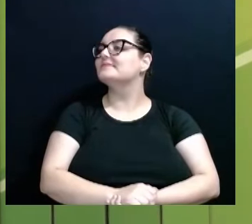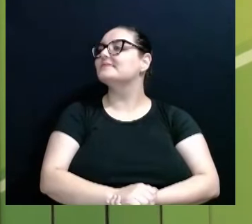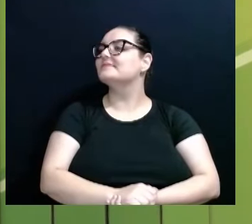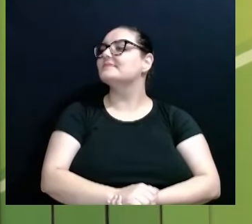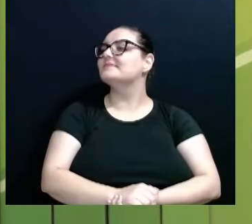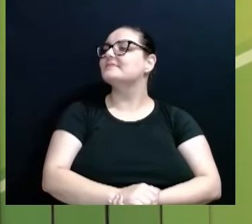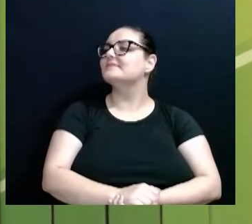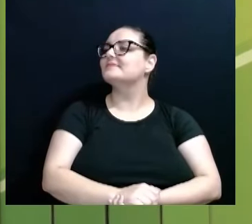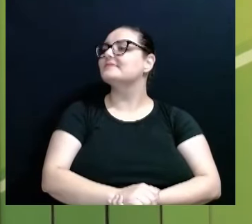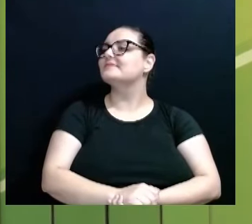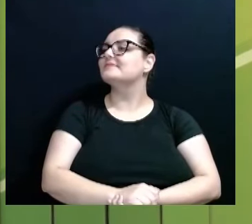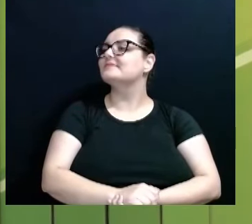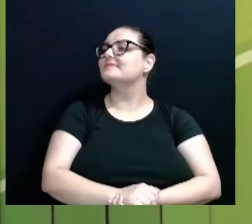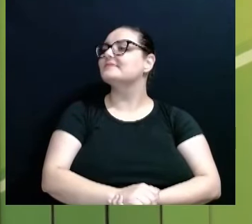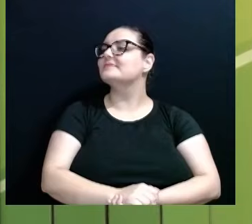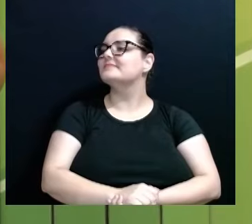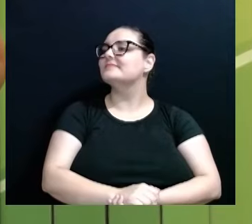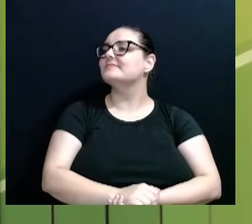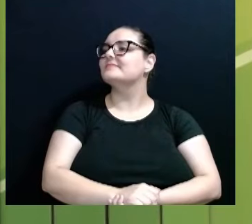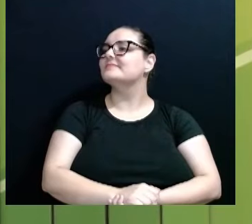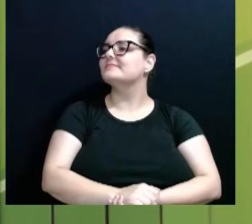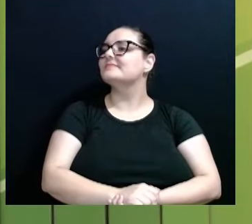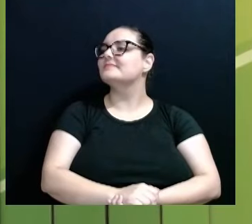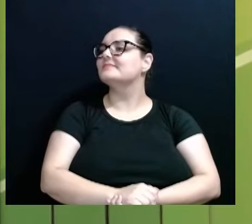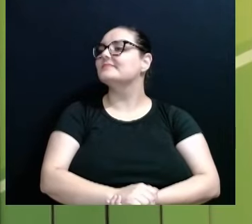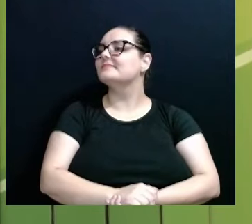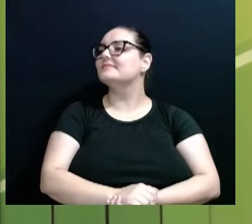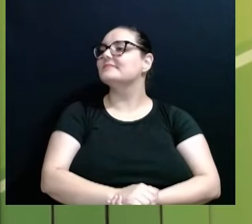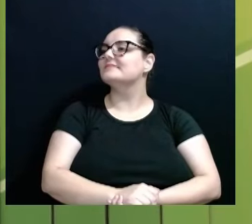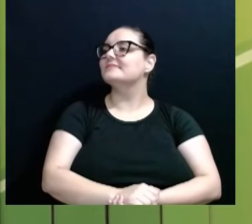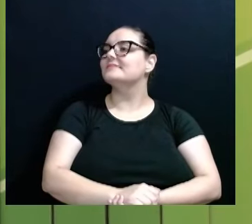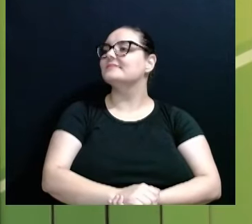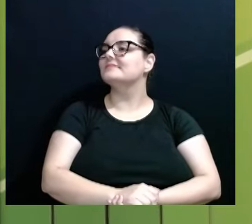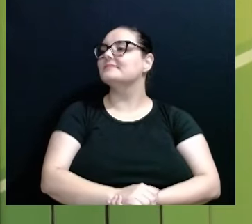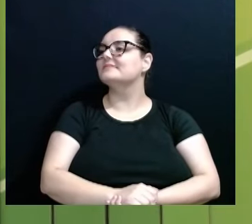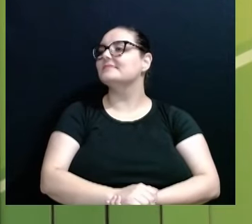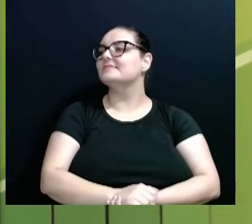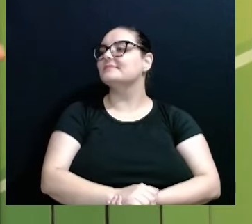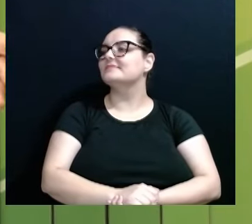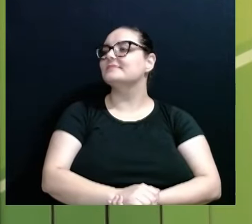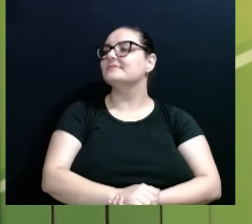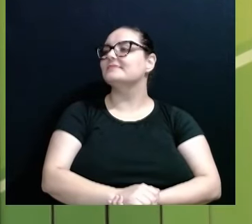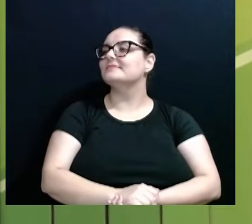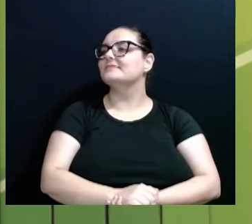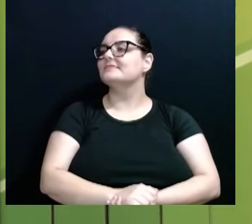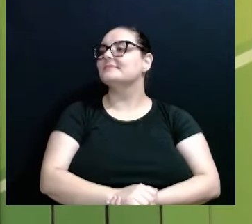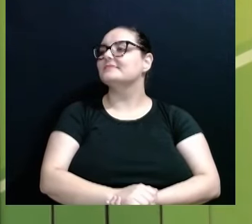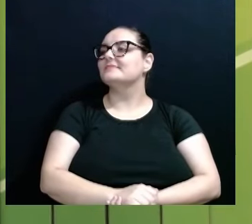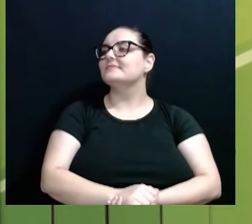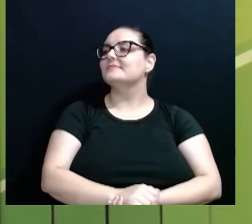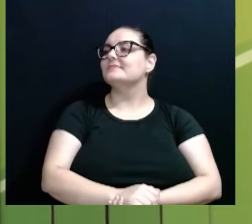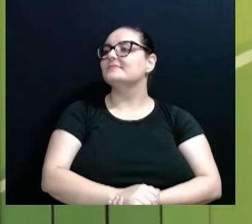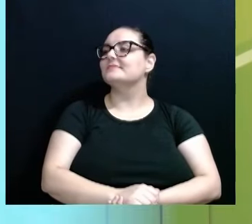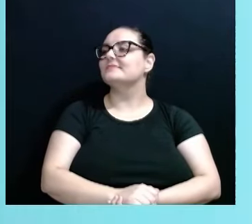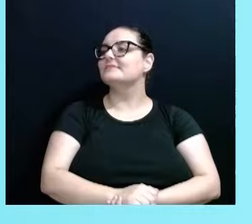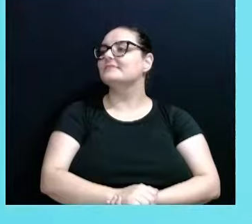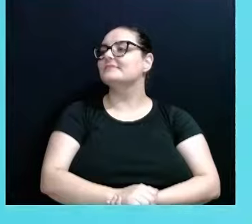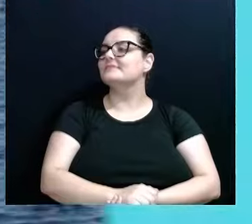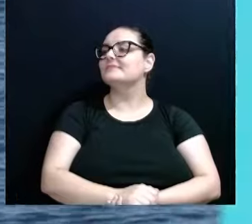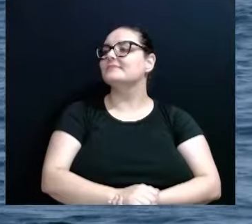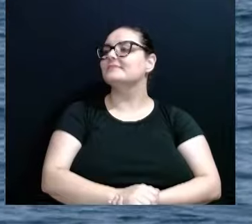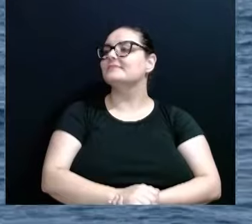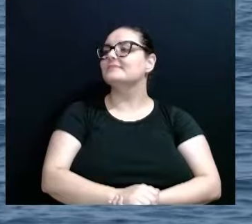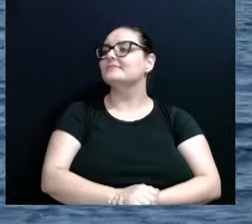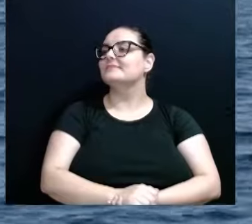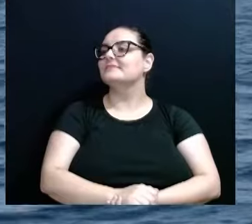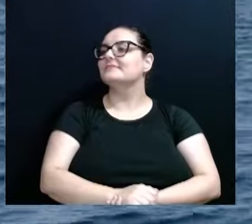Agora você acompanha as informações sobre sustentabilidade e meio ambiente, também curiosidades.